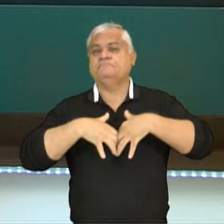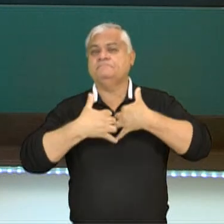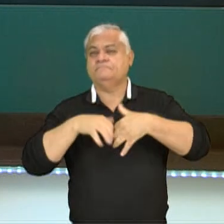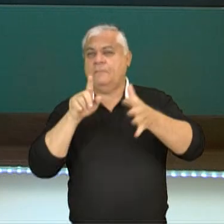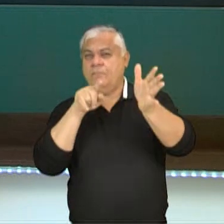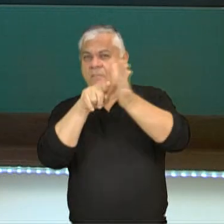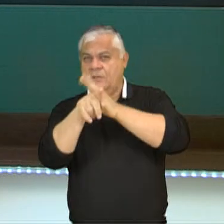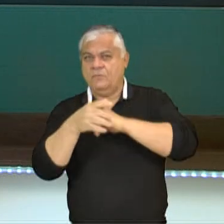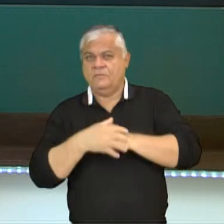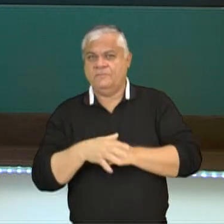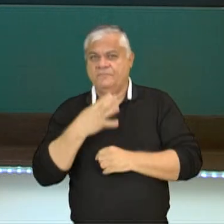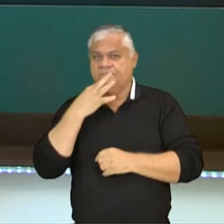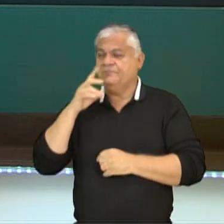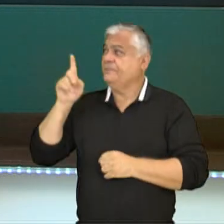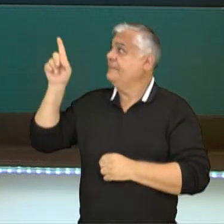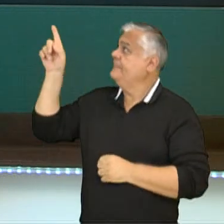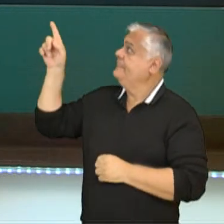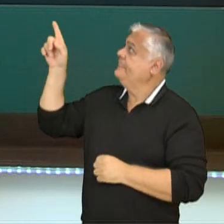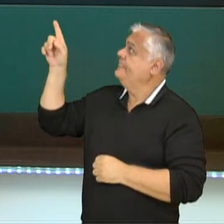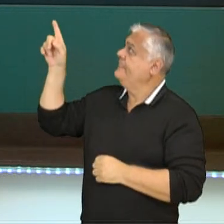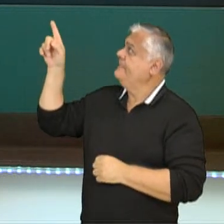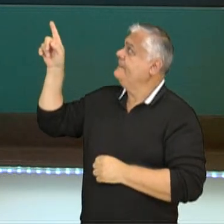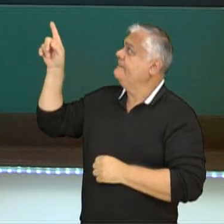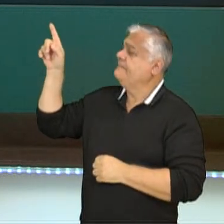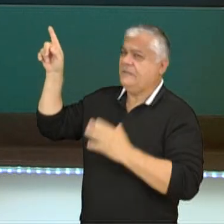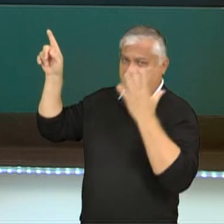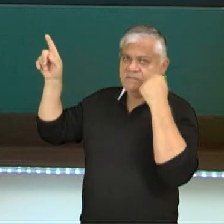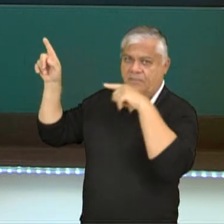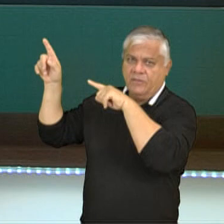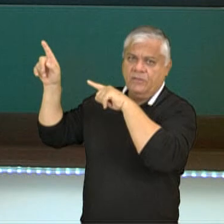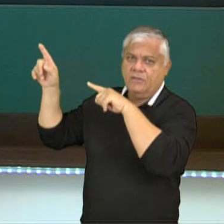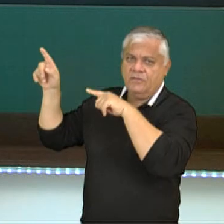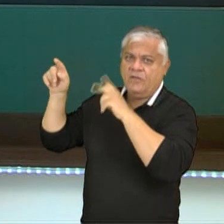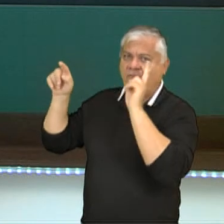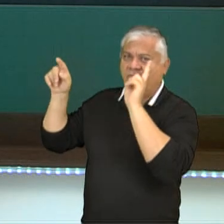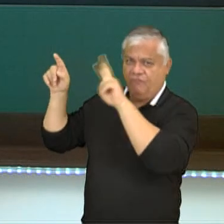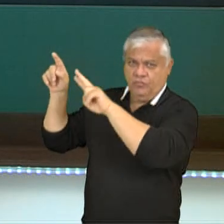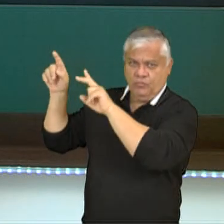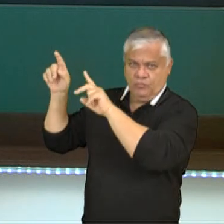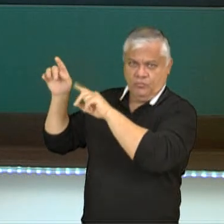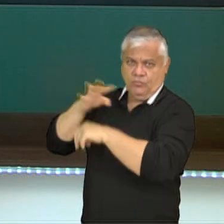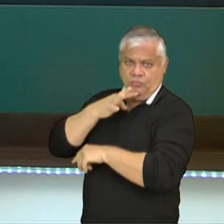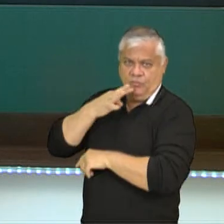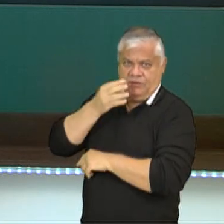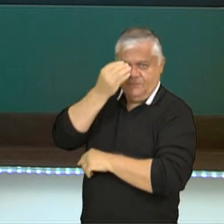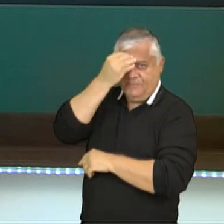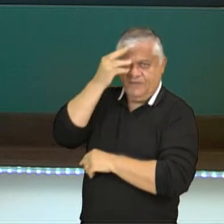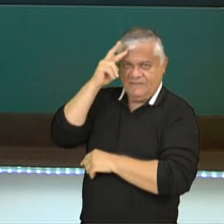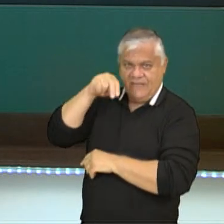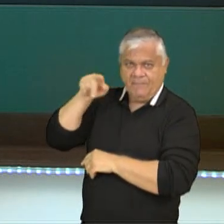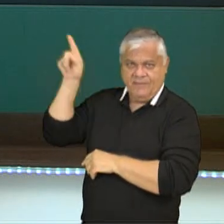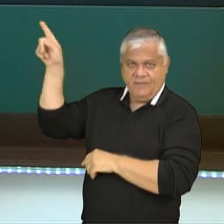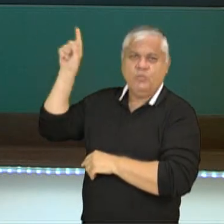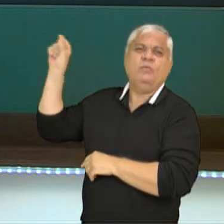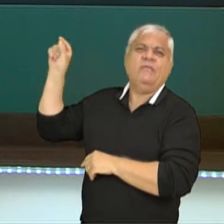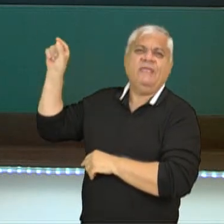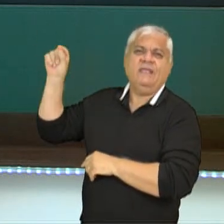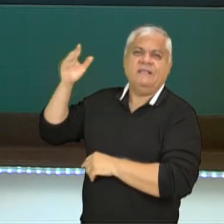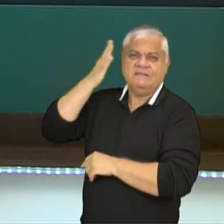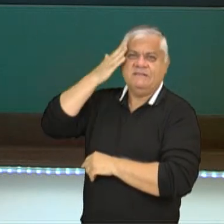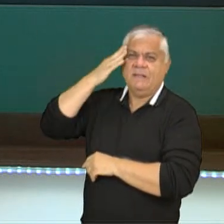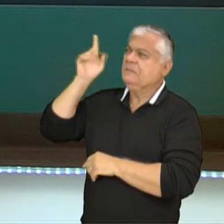aqui, você reconhece esse objeto? Já viram esse objeto? Tem na memória de vocês, em algum momento,